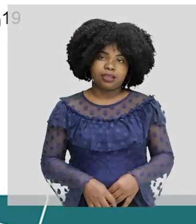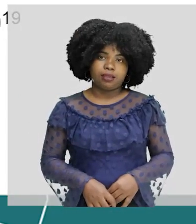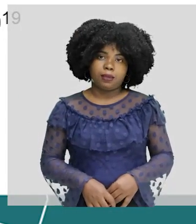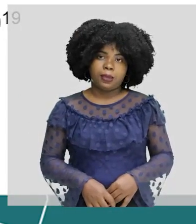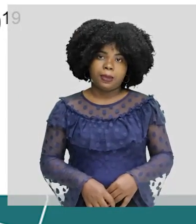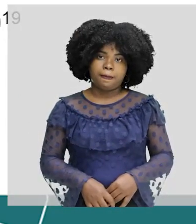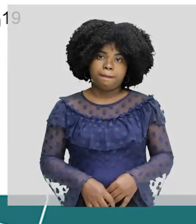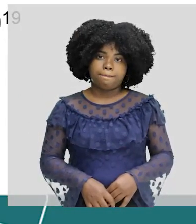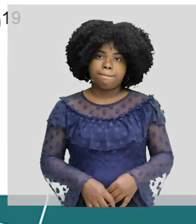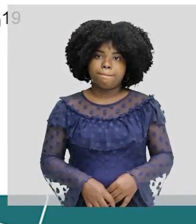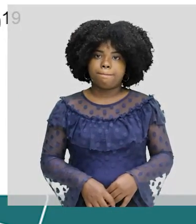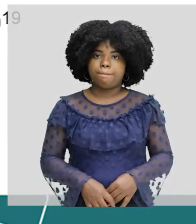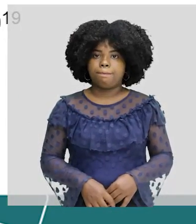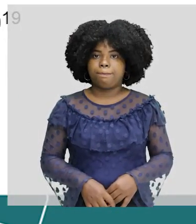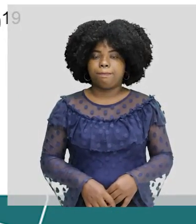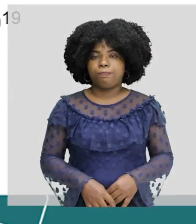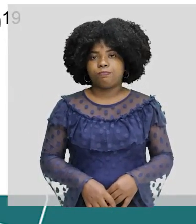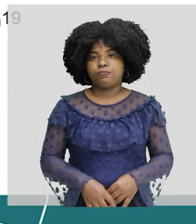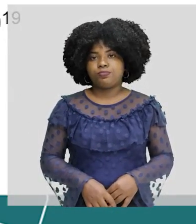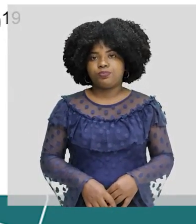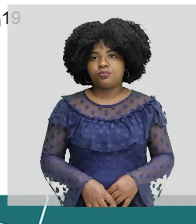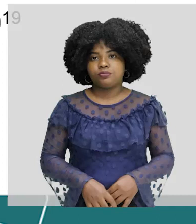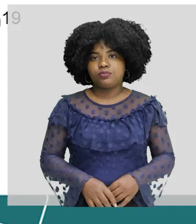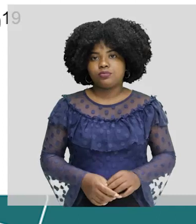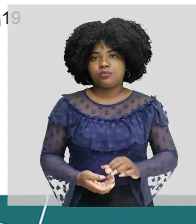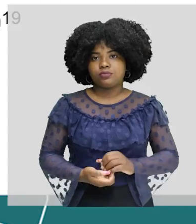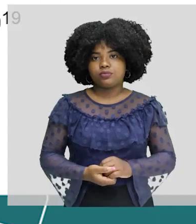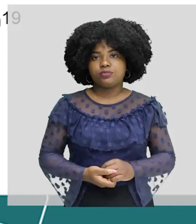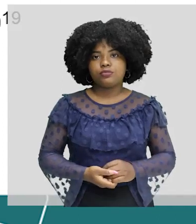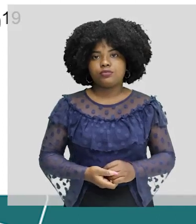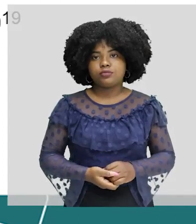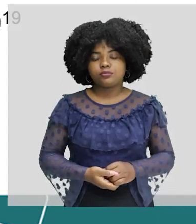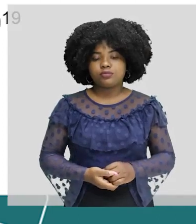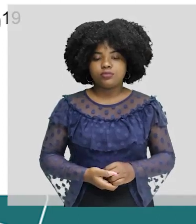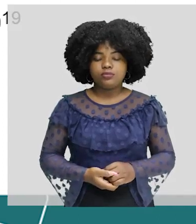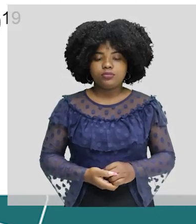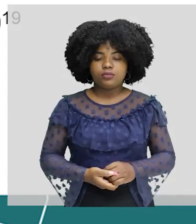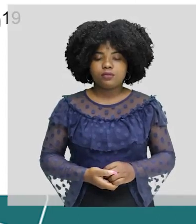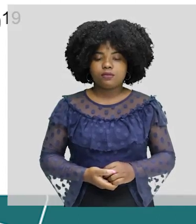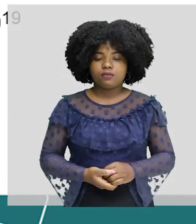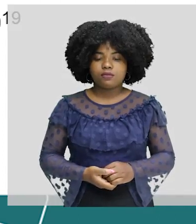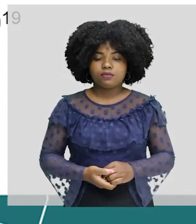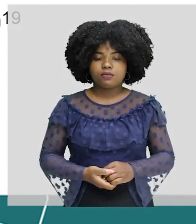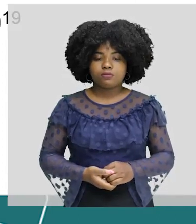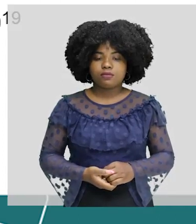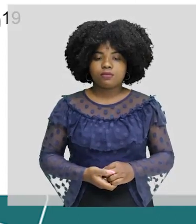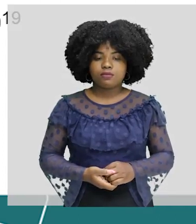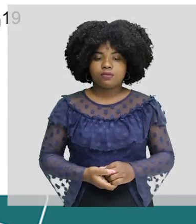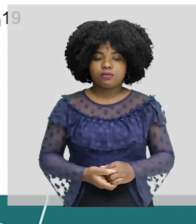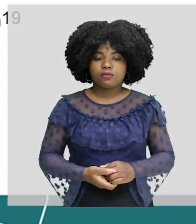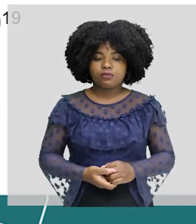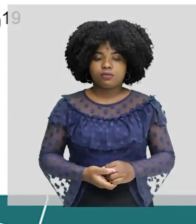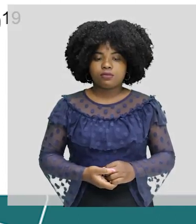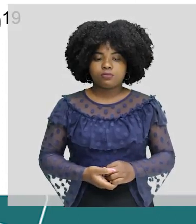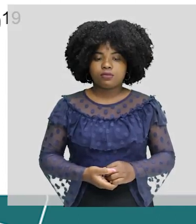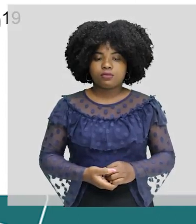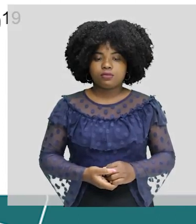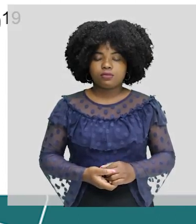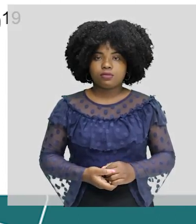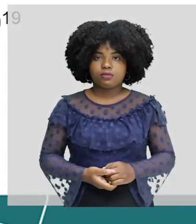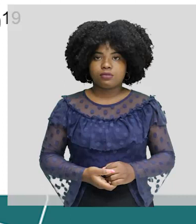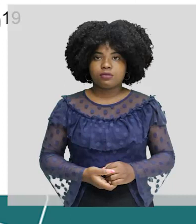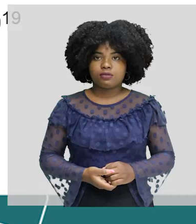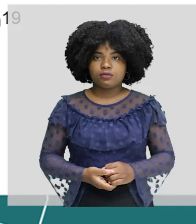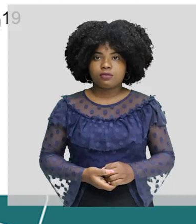há em média 5 vezes 10 a menos 4 gramas de prata metálica, certo? AG por